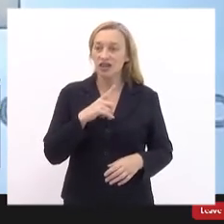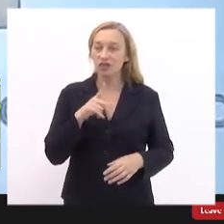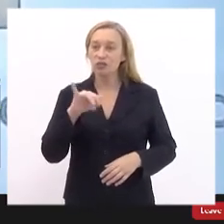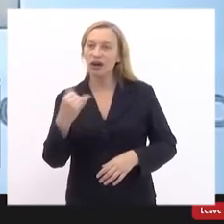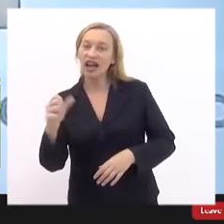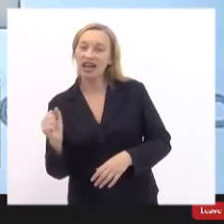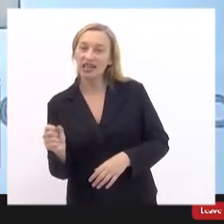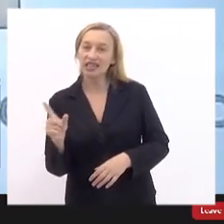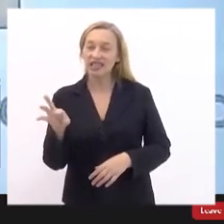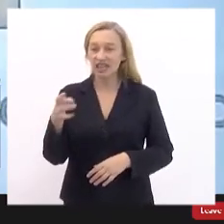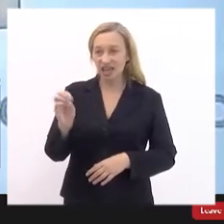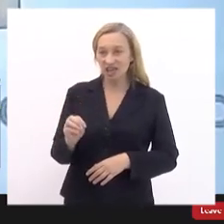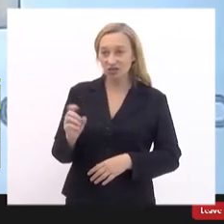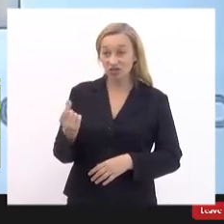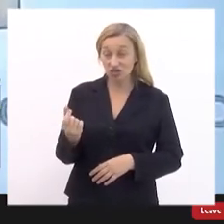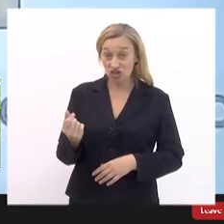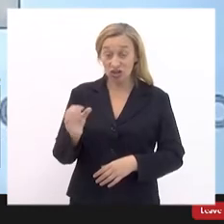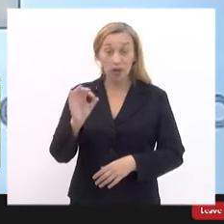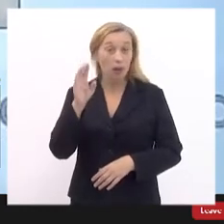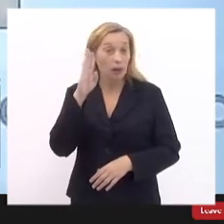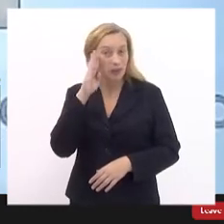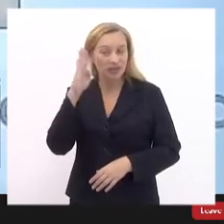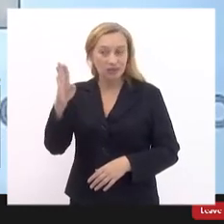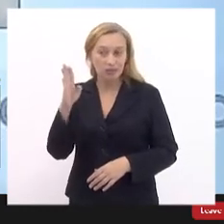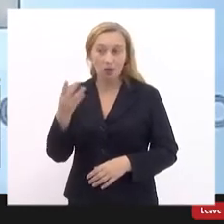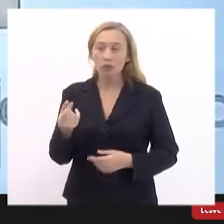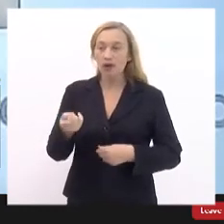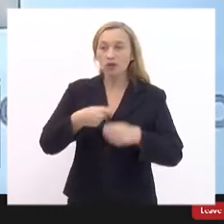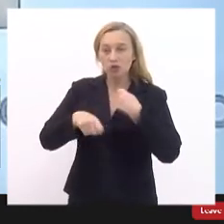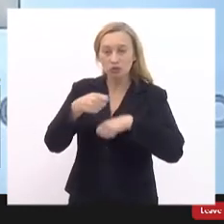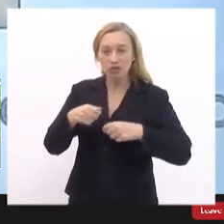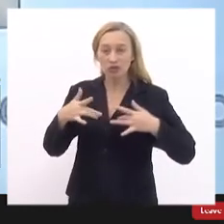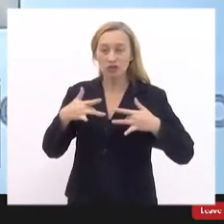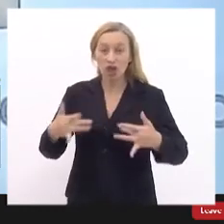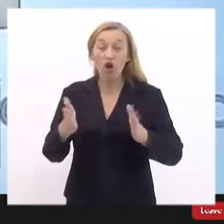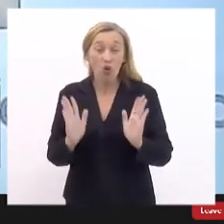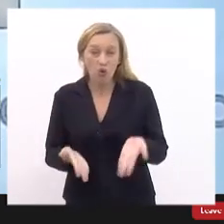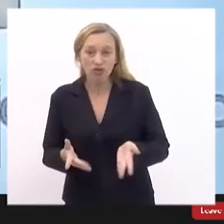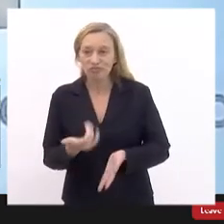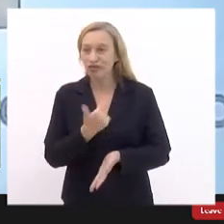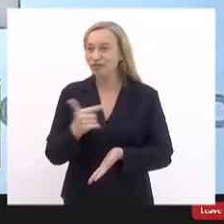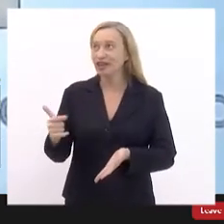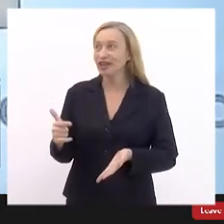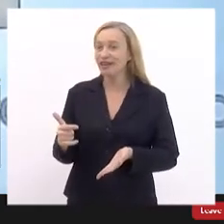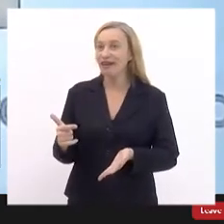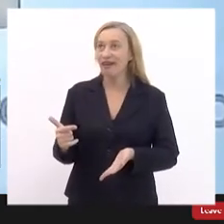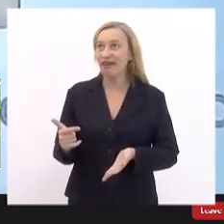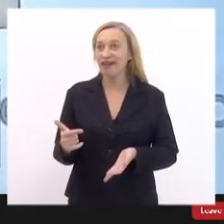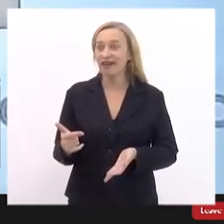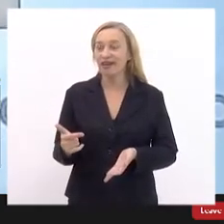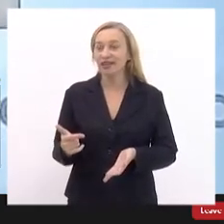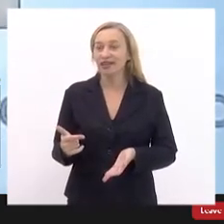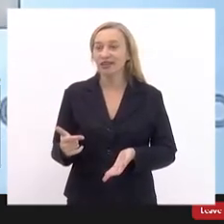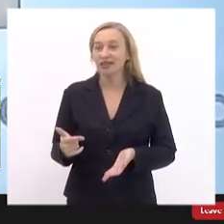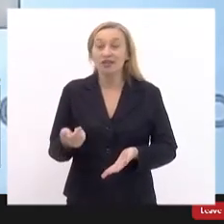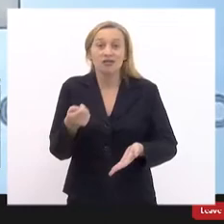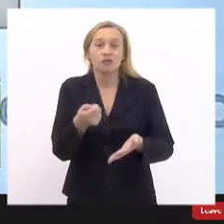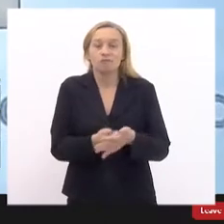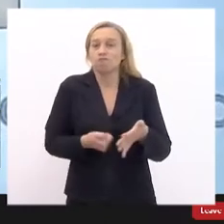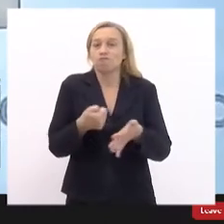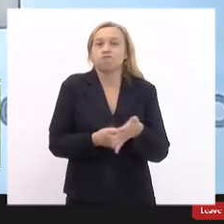crédito específica para a economia solidária, hoje eu não teria que estar